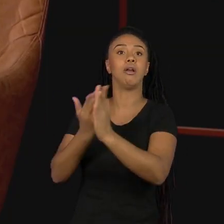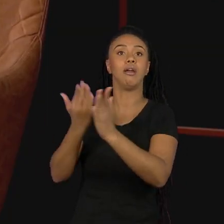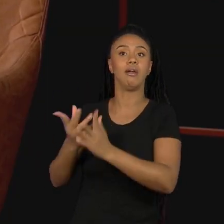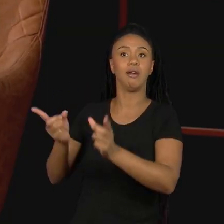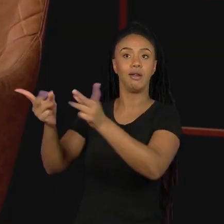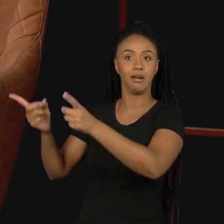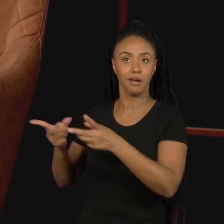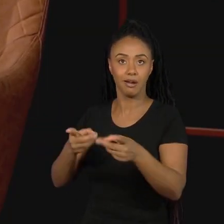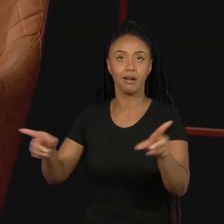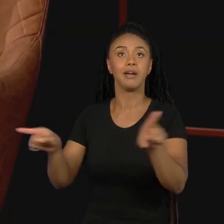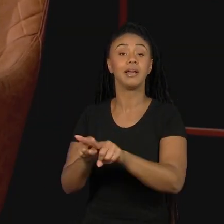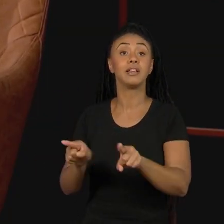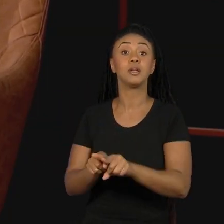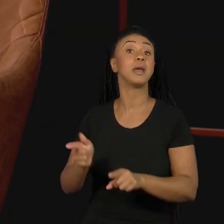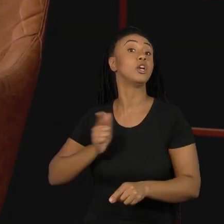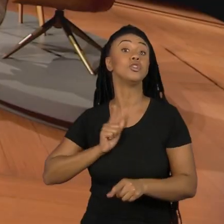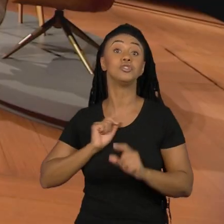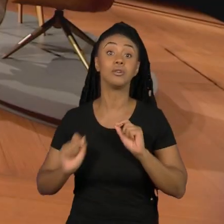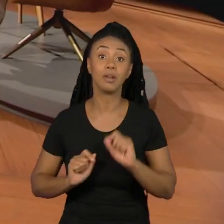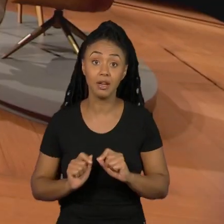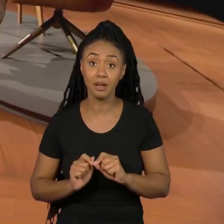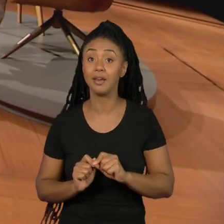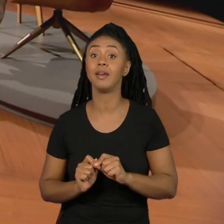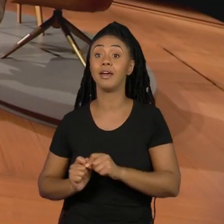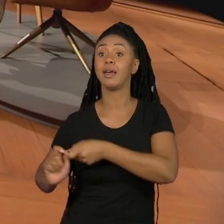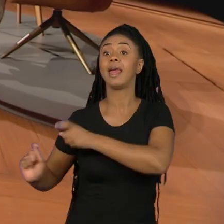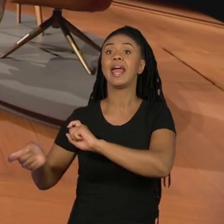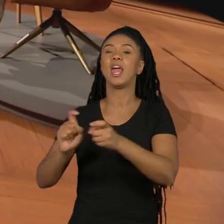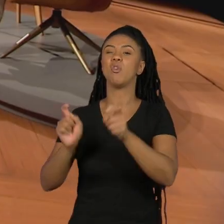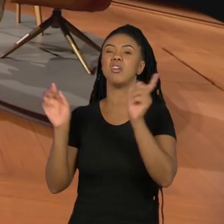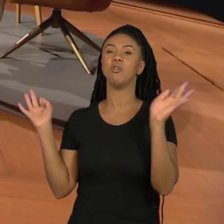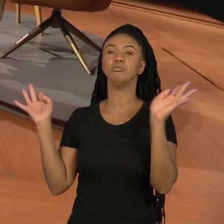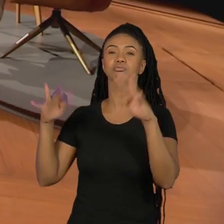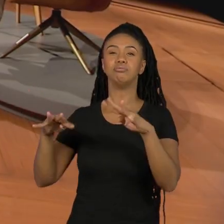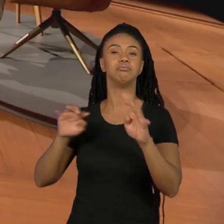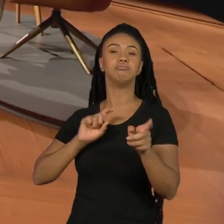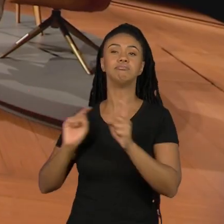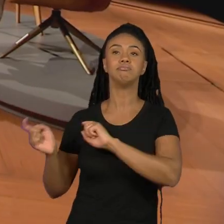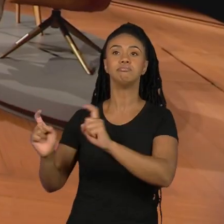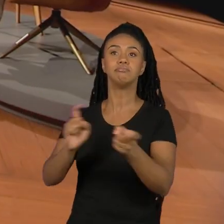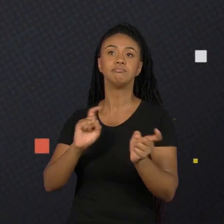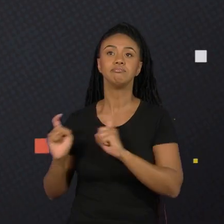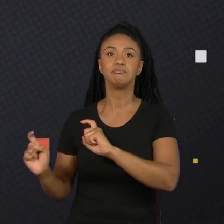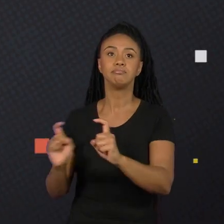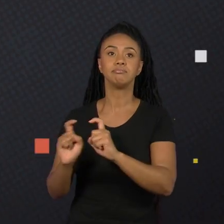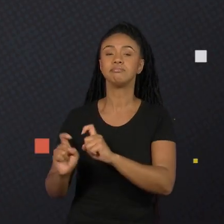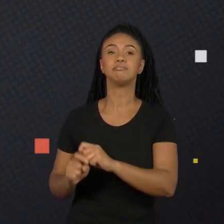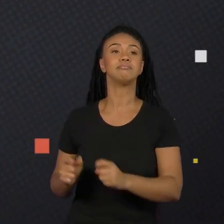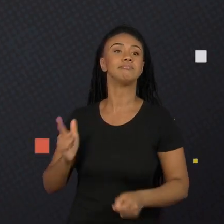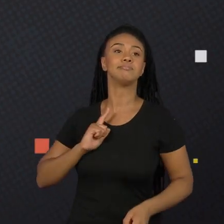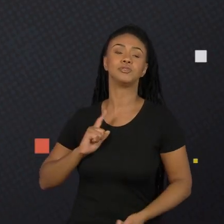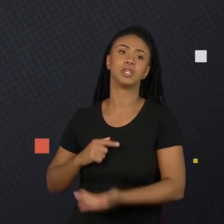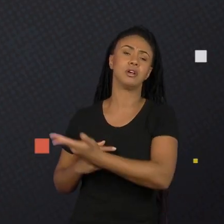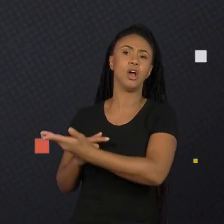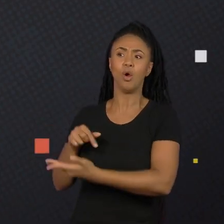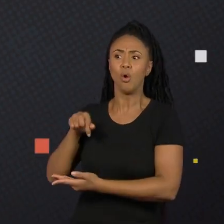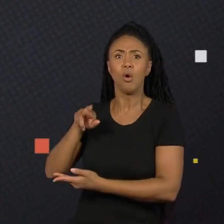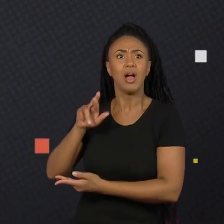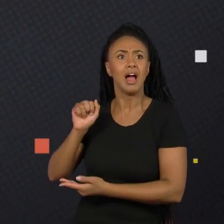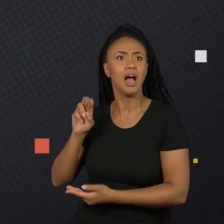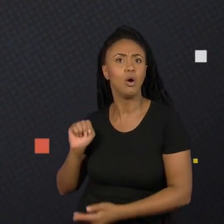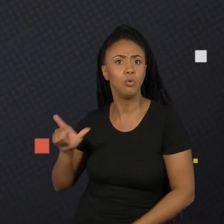organizei ali várias reuniões beatniks. Uma, por exemplo, com um tal de Raul Cortez recitando. Era